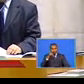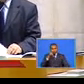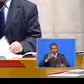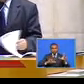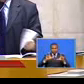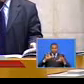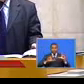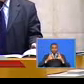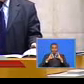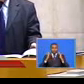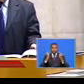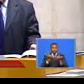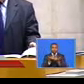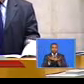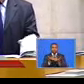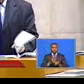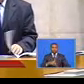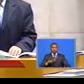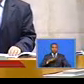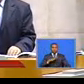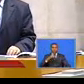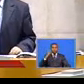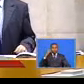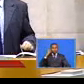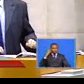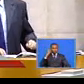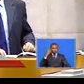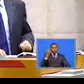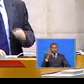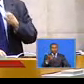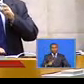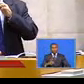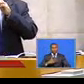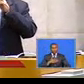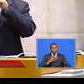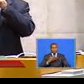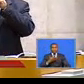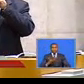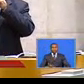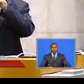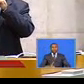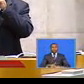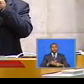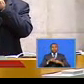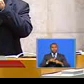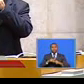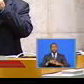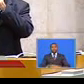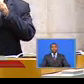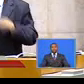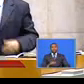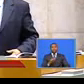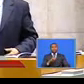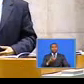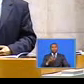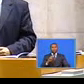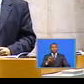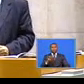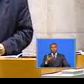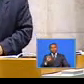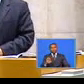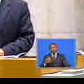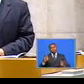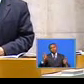Câmara, a cidade de São Paulo foi mais uma vez surpreendida por um acidente que poderia